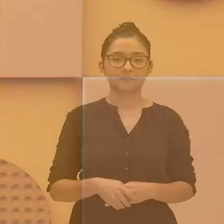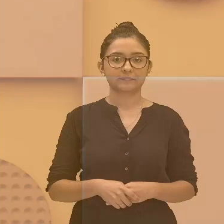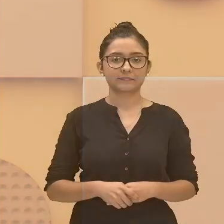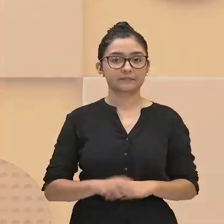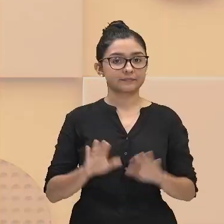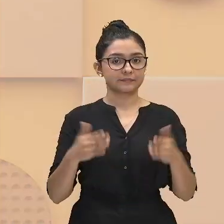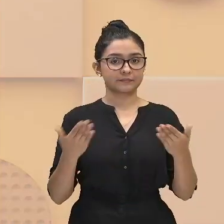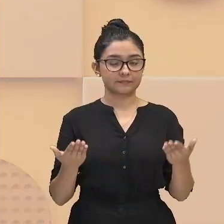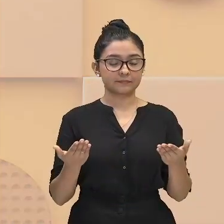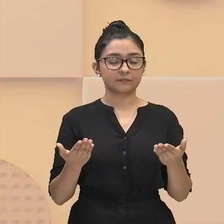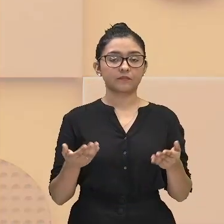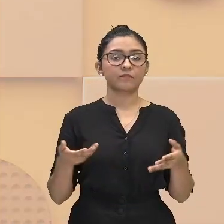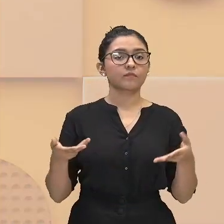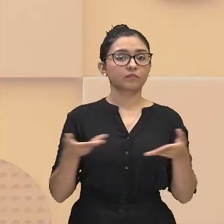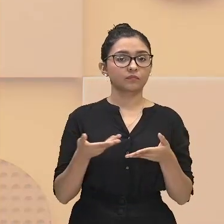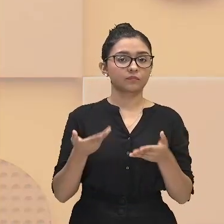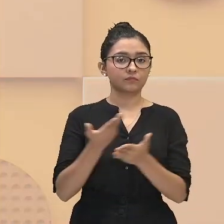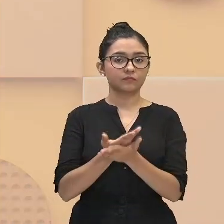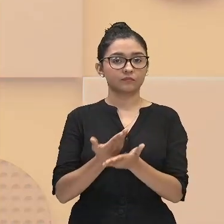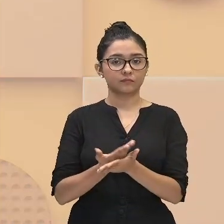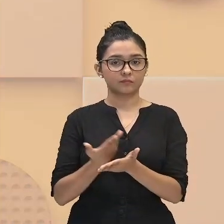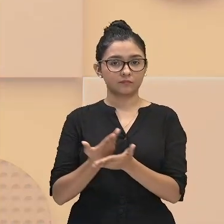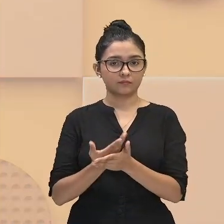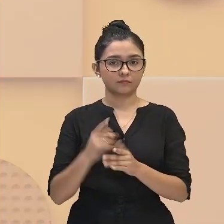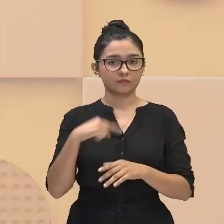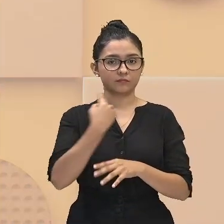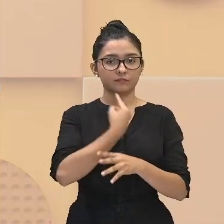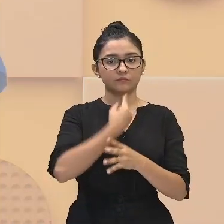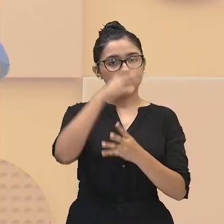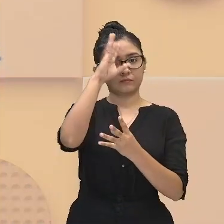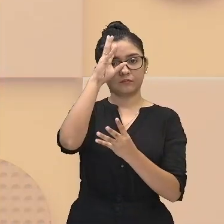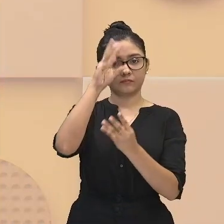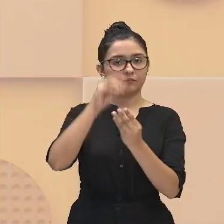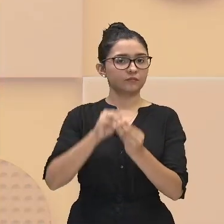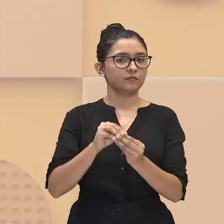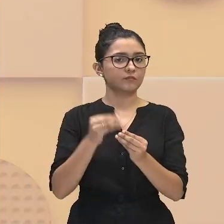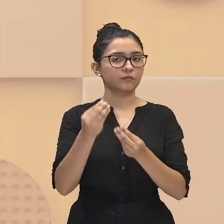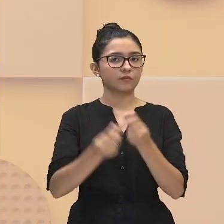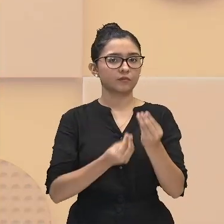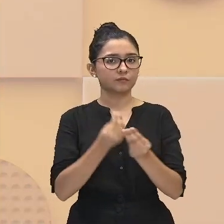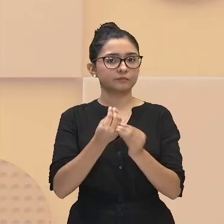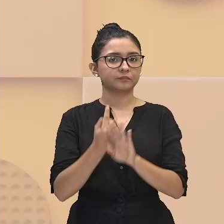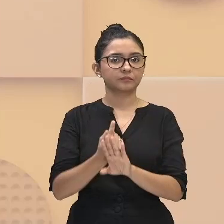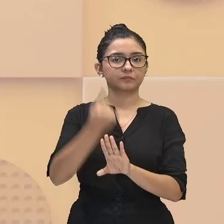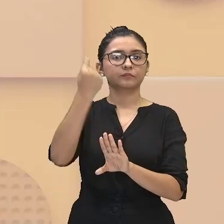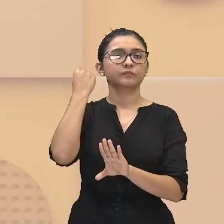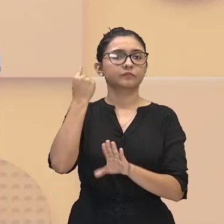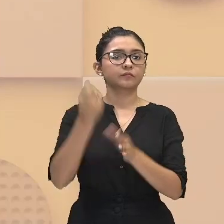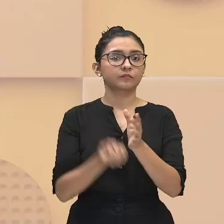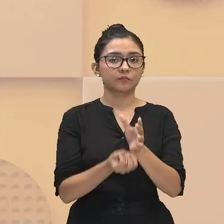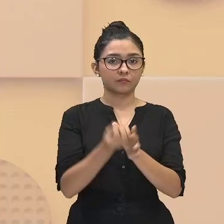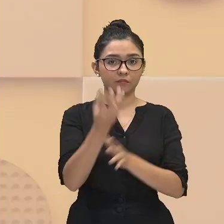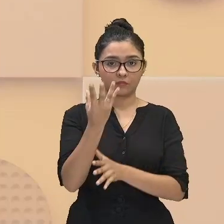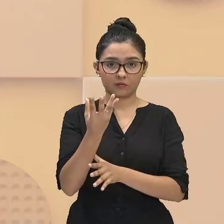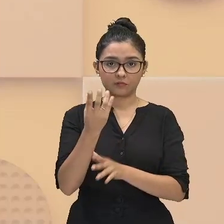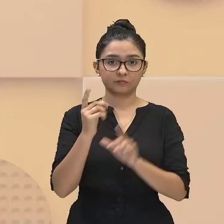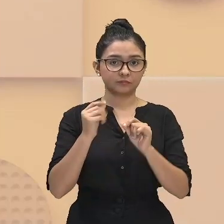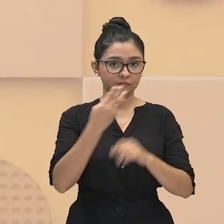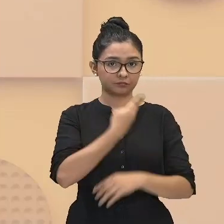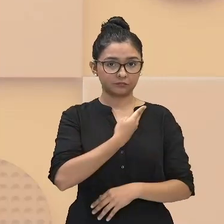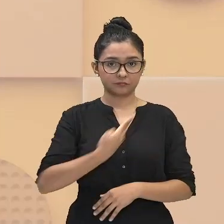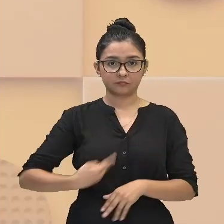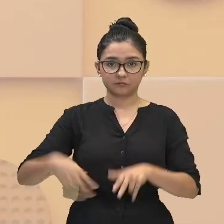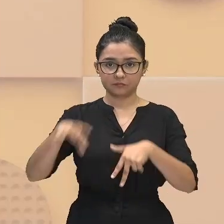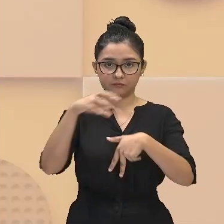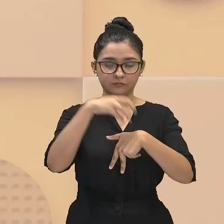Então, turma, nesta aula nós vamos compreender como se formaram as monarquias centralizadas. Nós